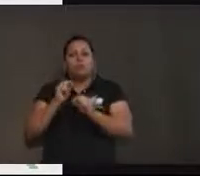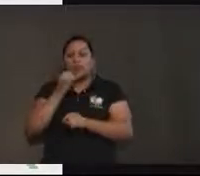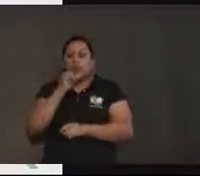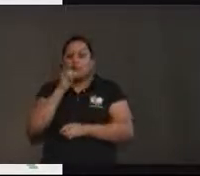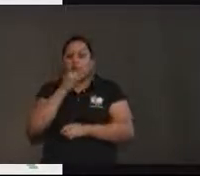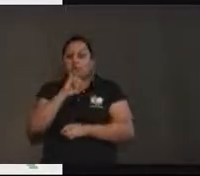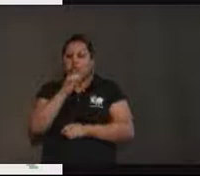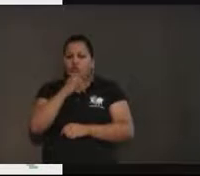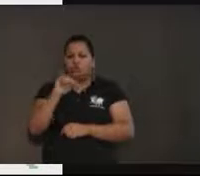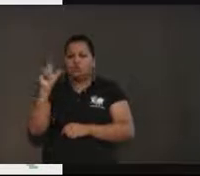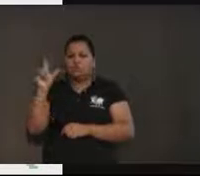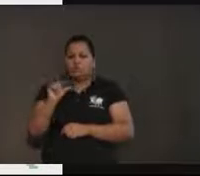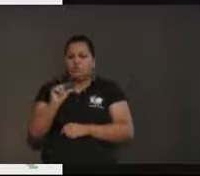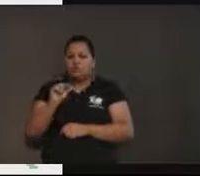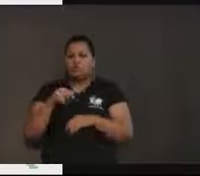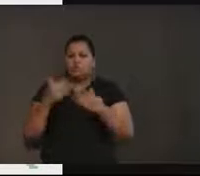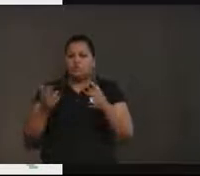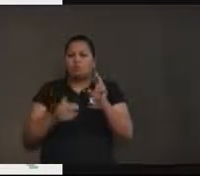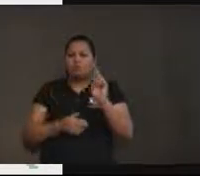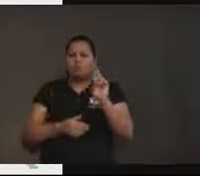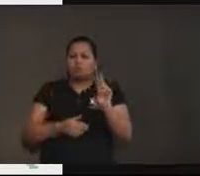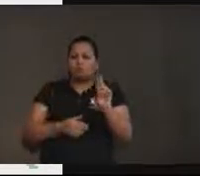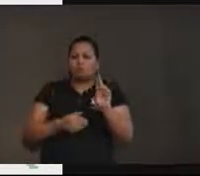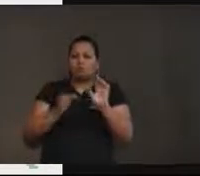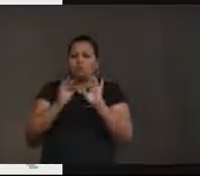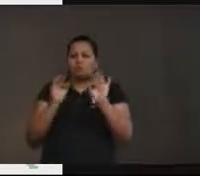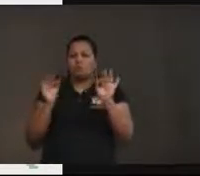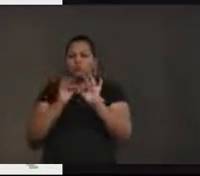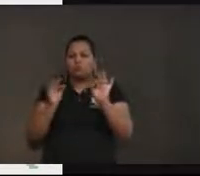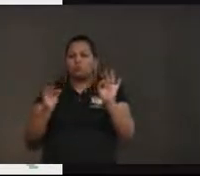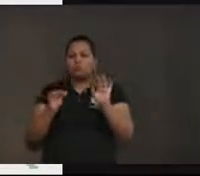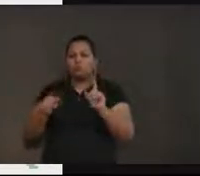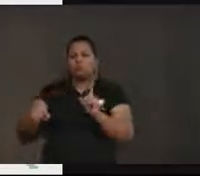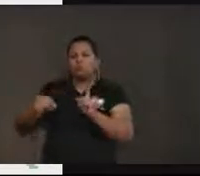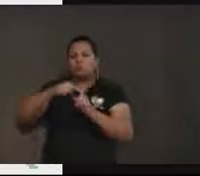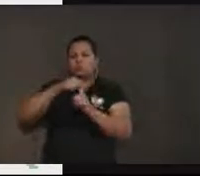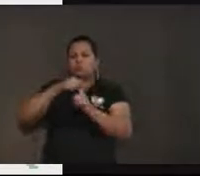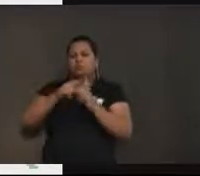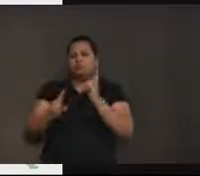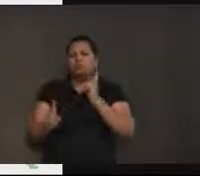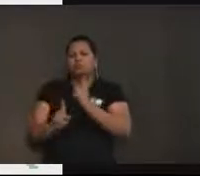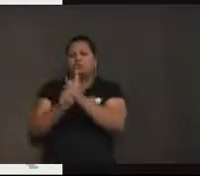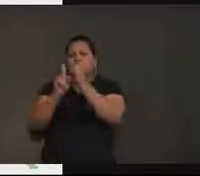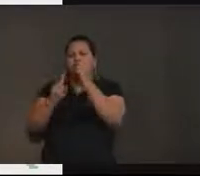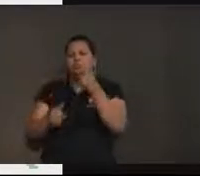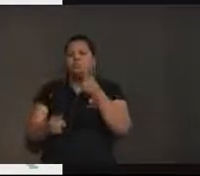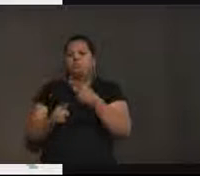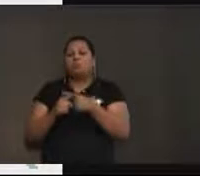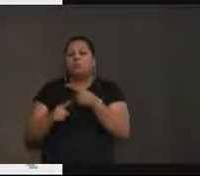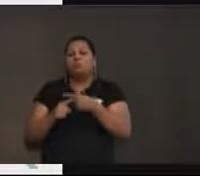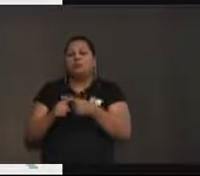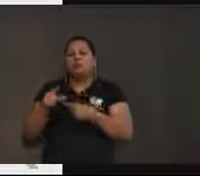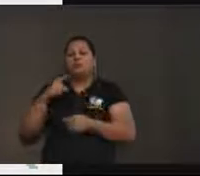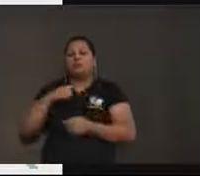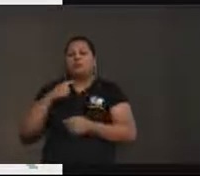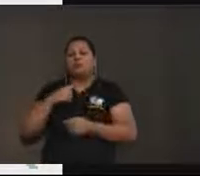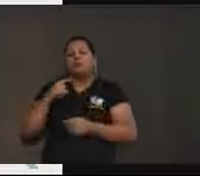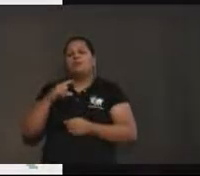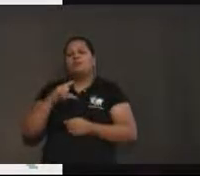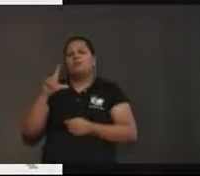Então essa solução bonita positiva foi encontrado exatamente pelo limite das sequências de Minimax